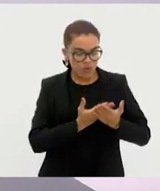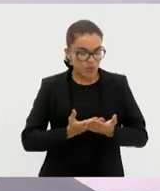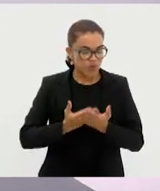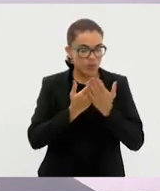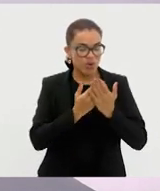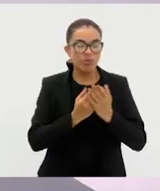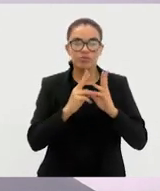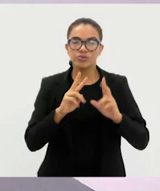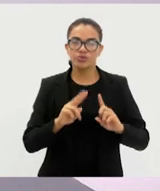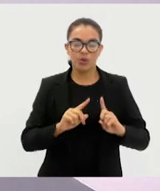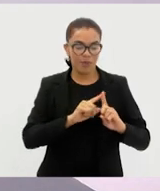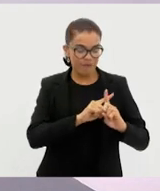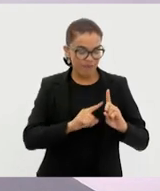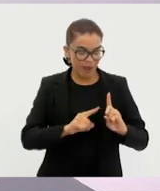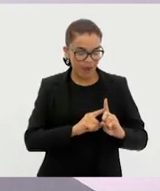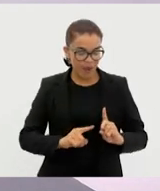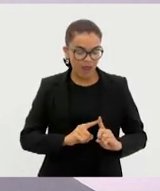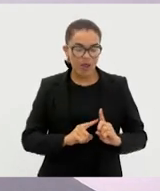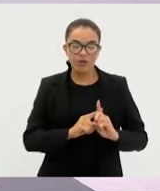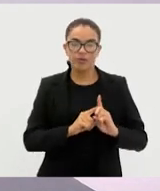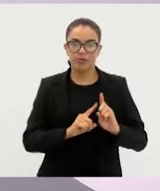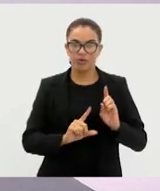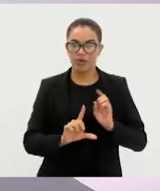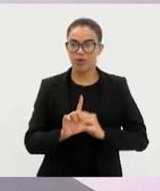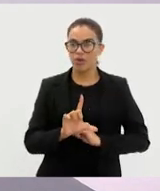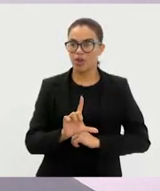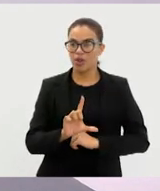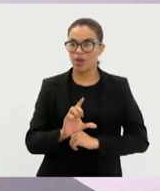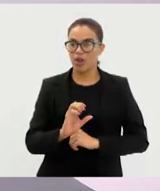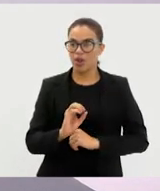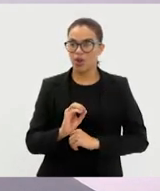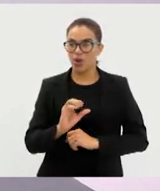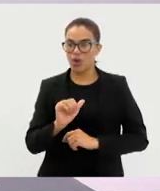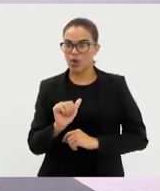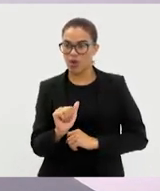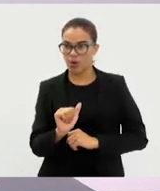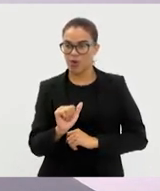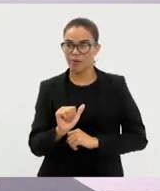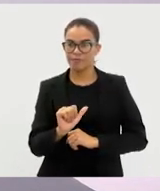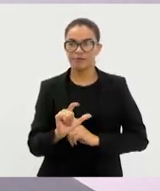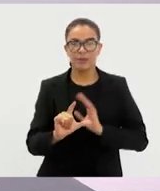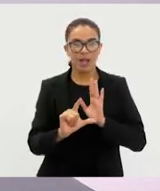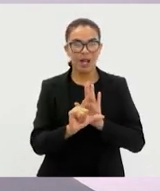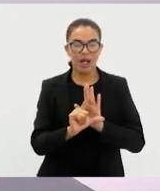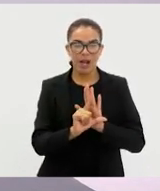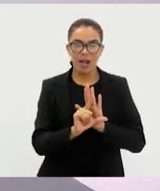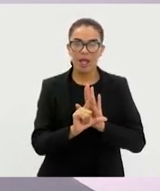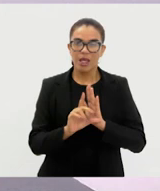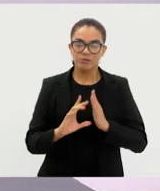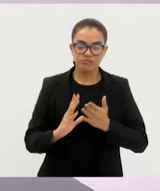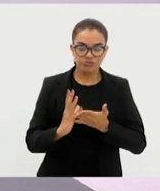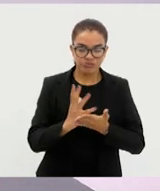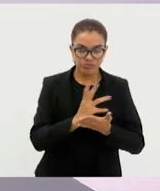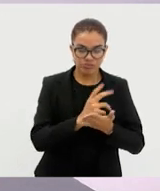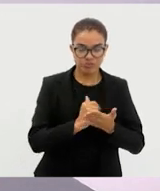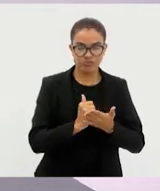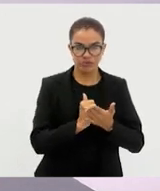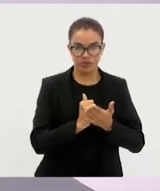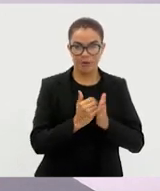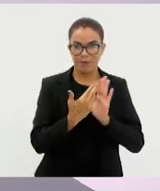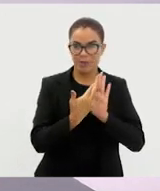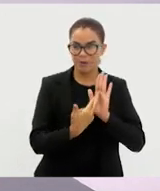veto na LOA. E aí, num momento, eu quero conversar com os senhores deputados, que, no meu